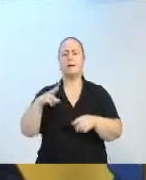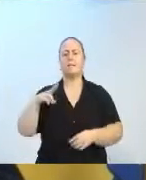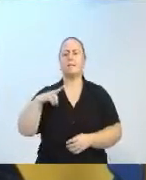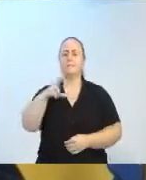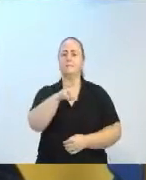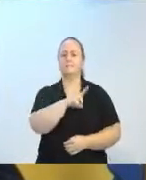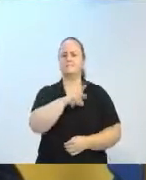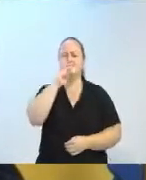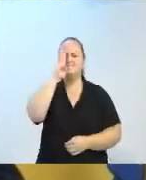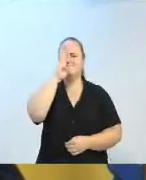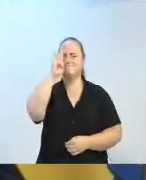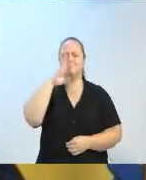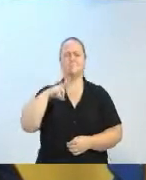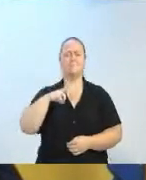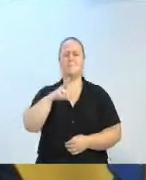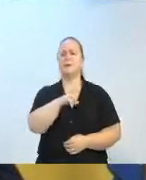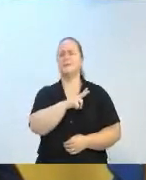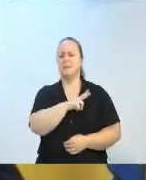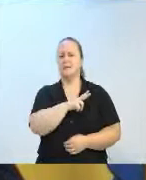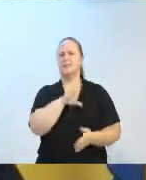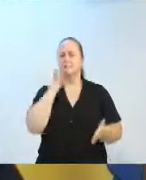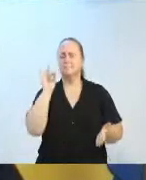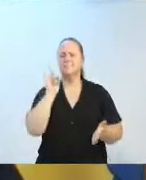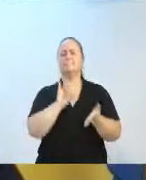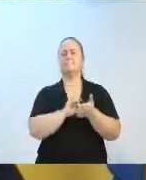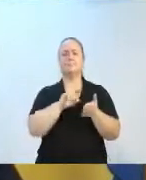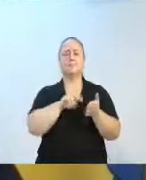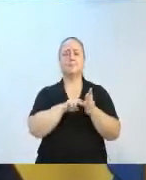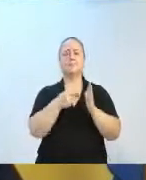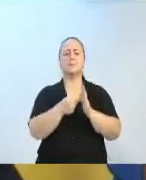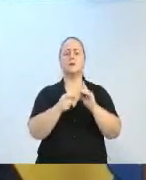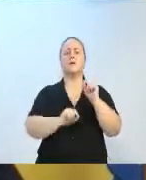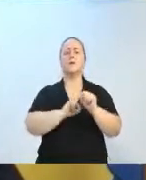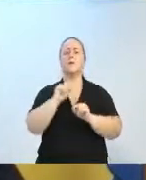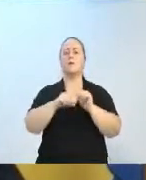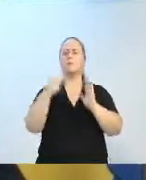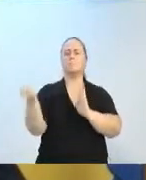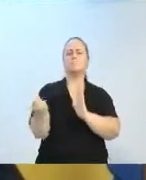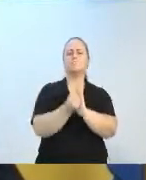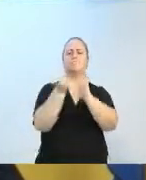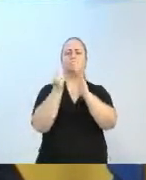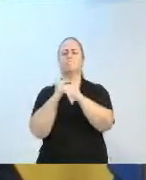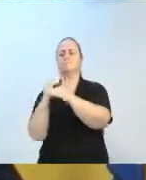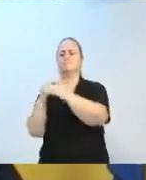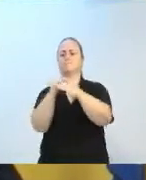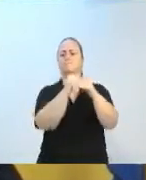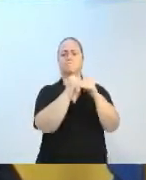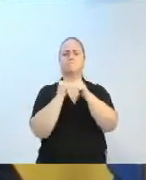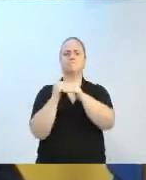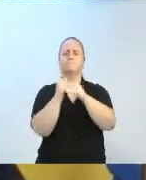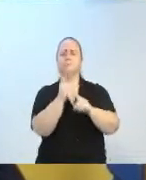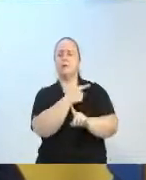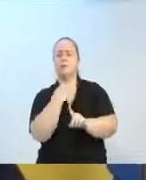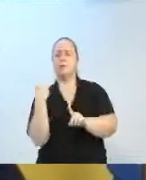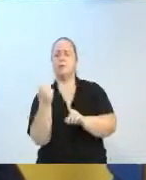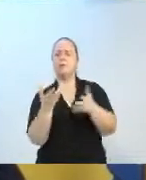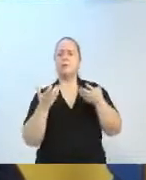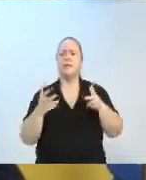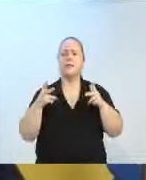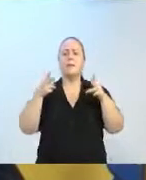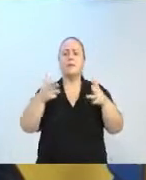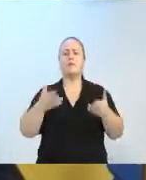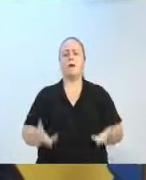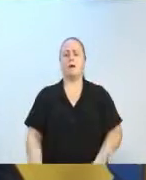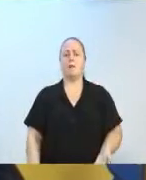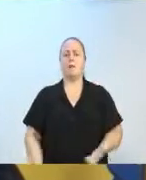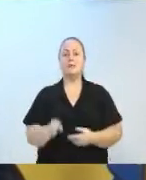principalmente para o paciente, significa um marco de qualidade, e é isso que a gente quer estender também para os pacientes